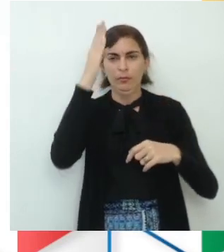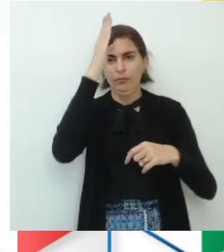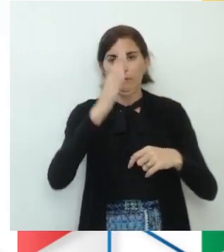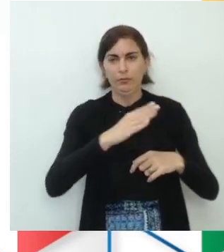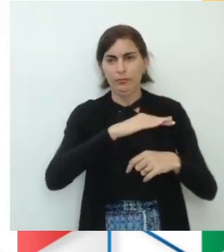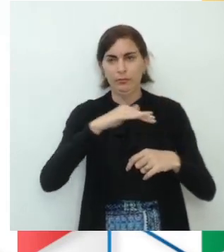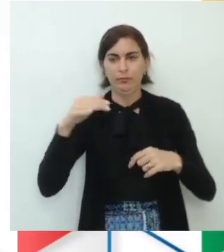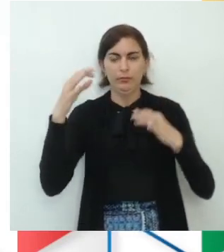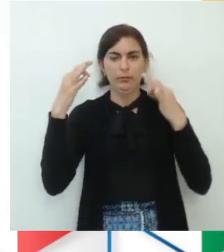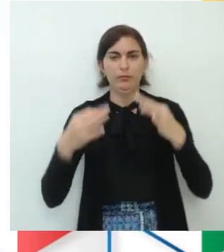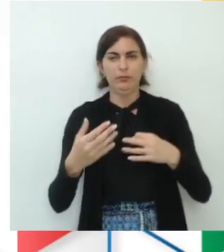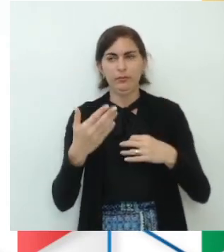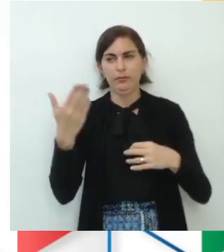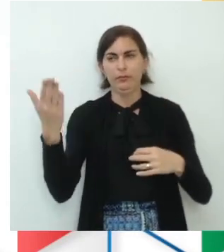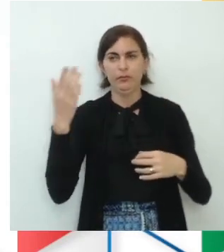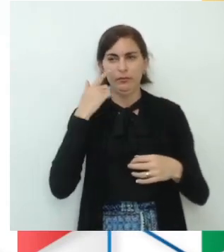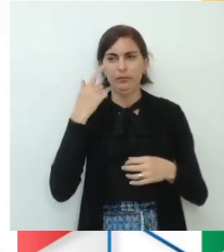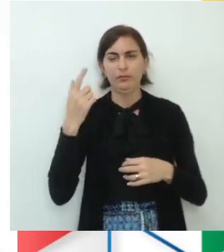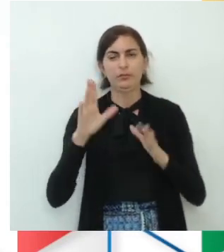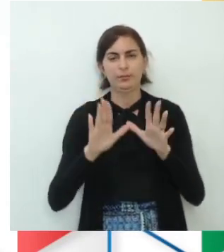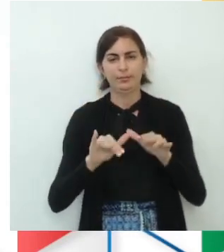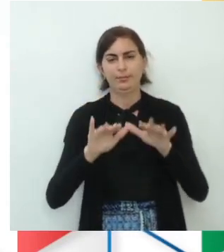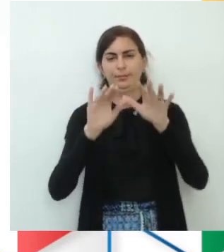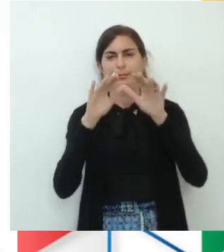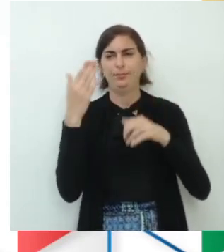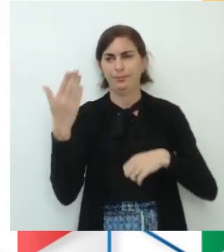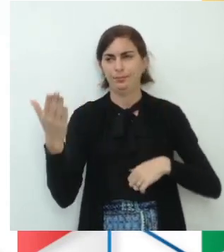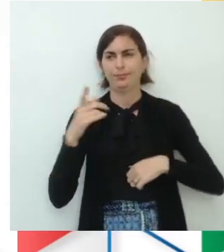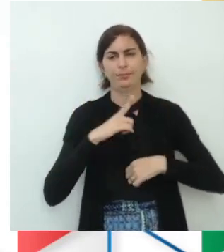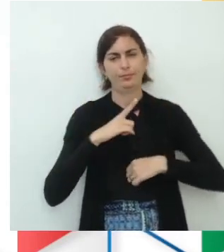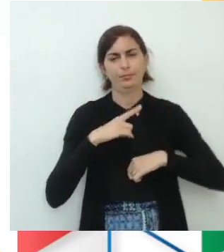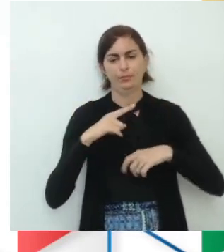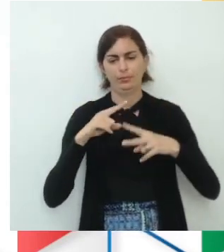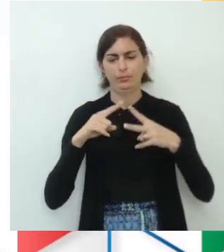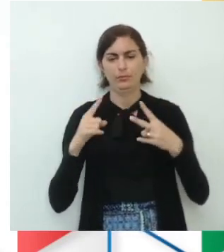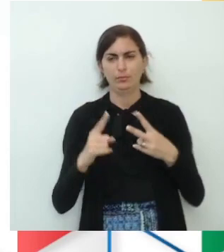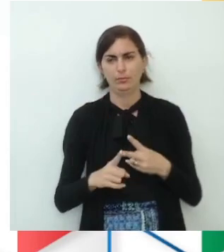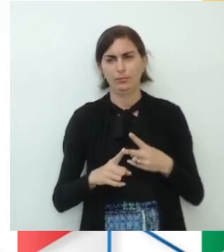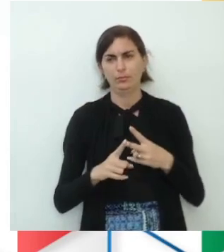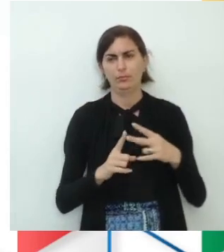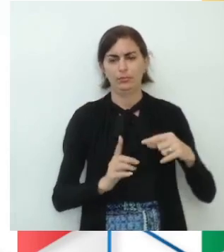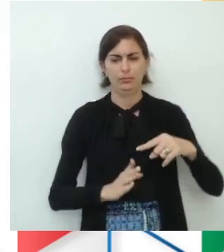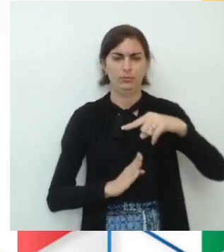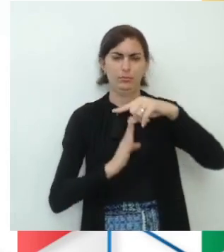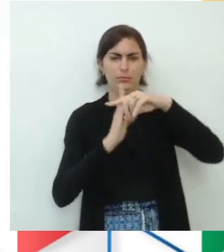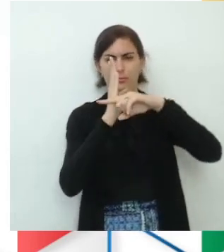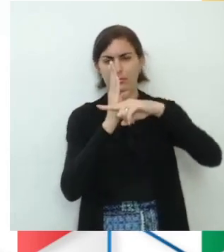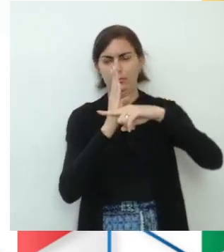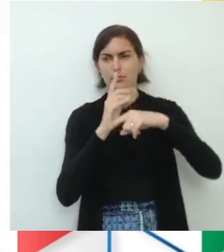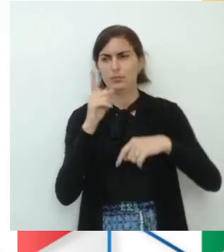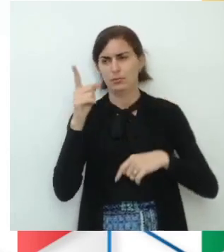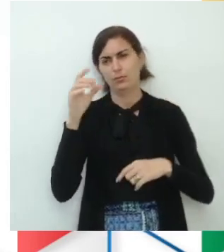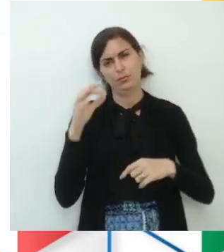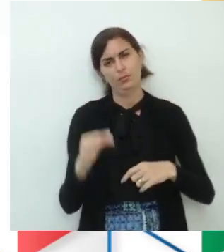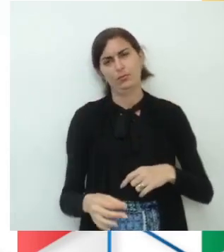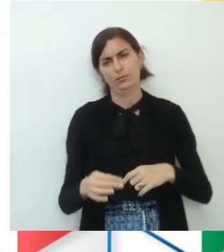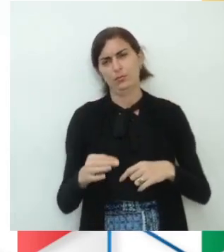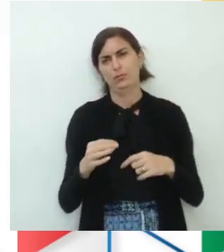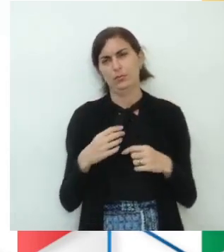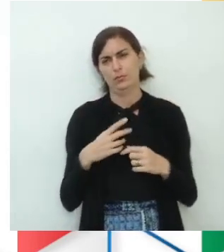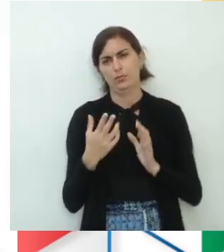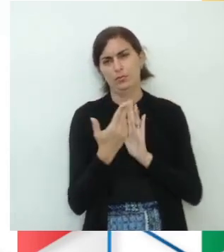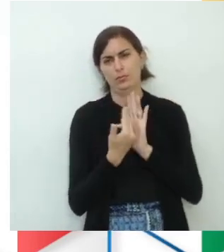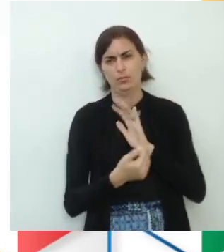cartesiano justamente nela. Olha, a borboleta aí, nós temos dois eixos que se cruzam exatamente no ponto central